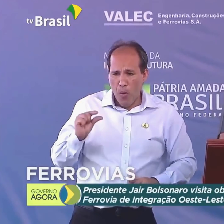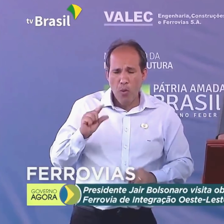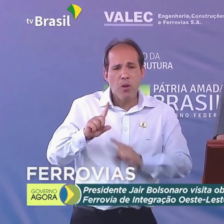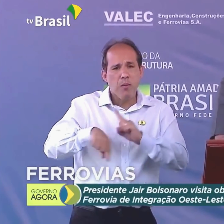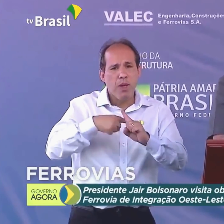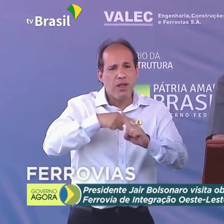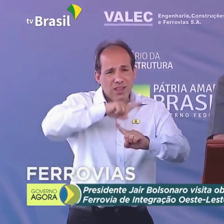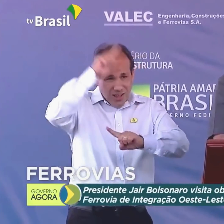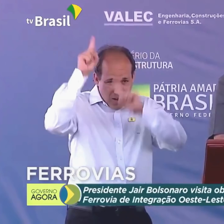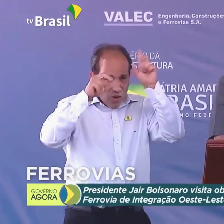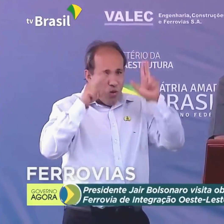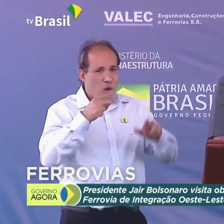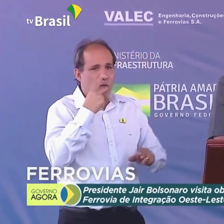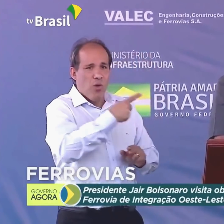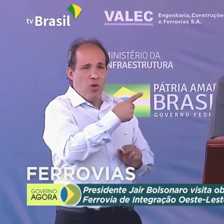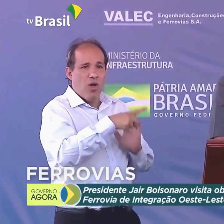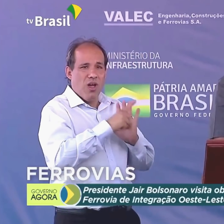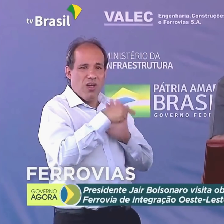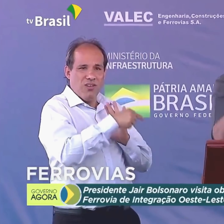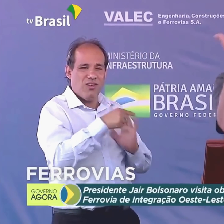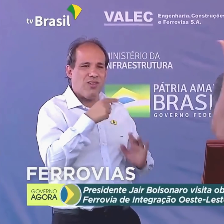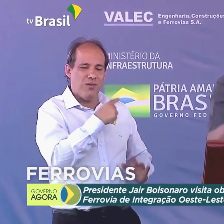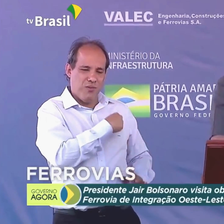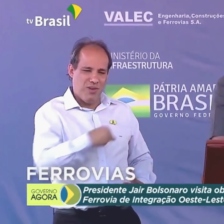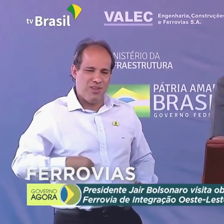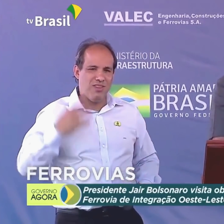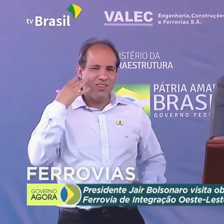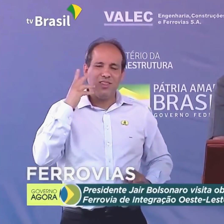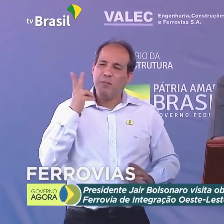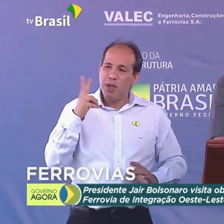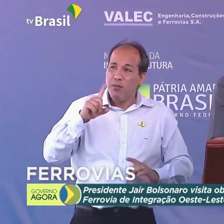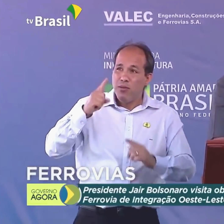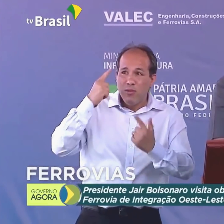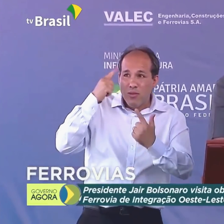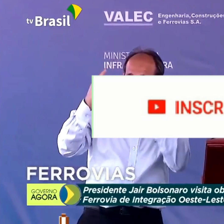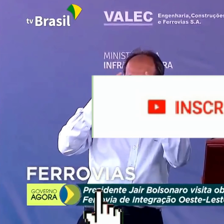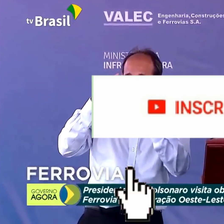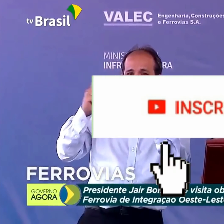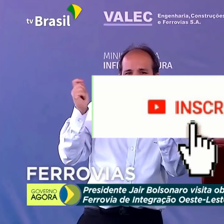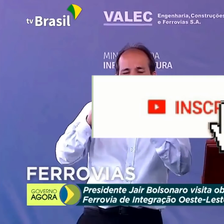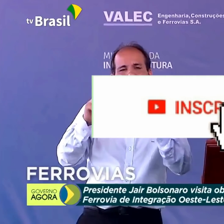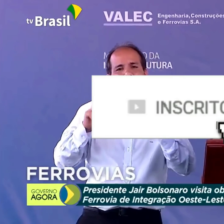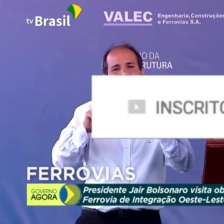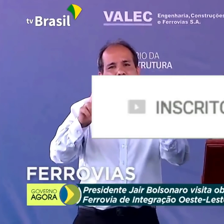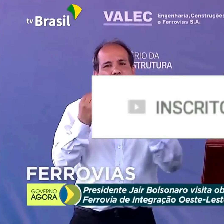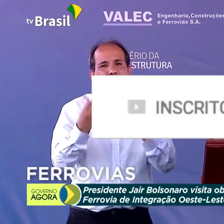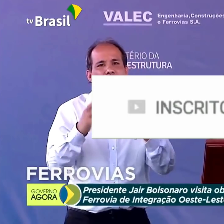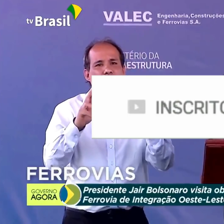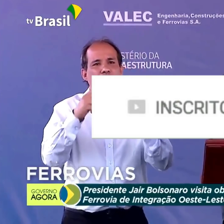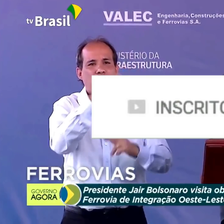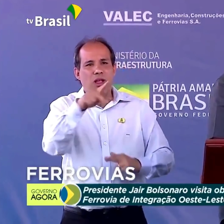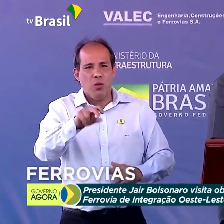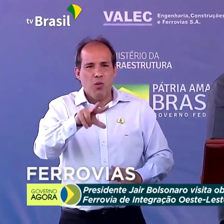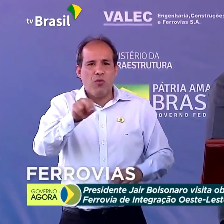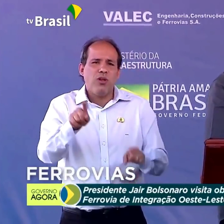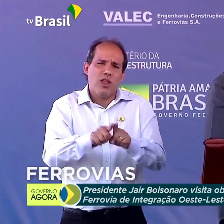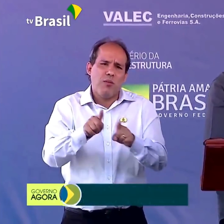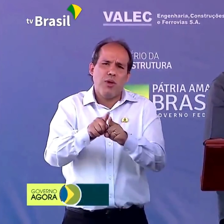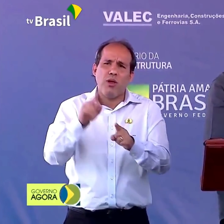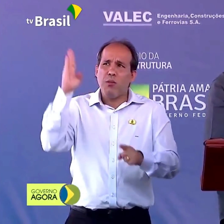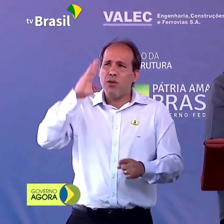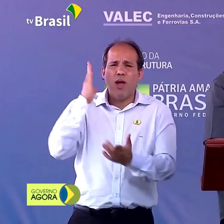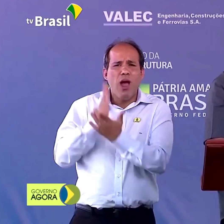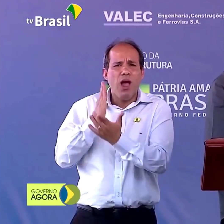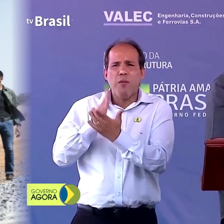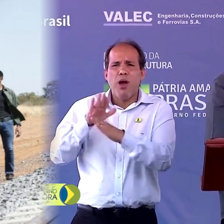criatividade, como disse o Tarcísio aqui. Que dessa maneira, nós temos que mudar esperança à nossa população e tirar o Brasil da situação